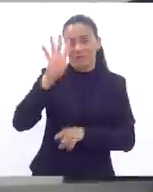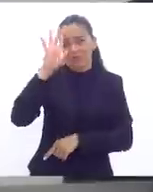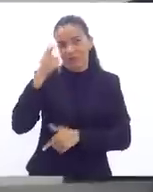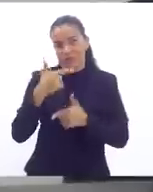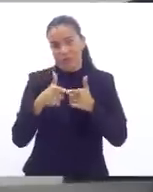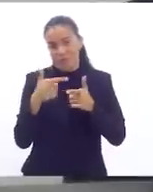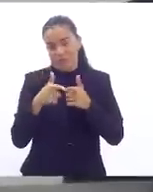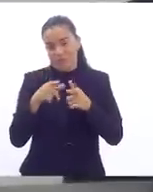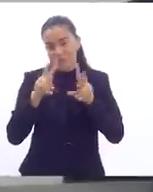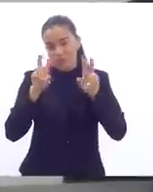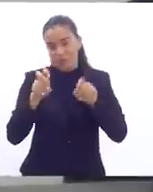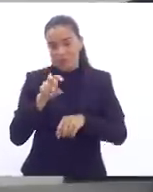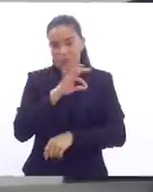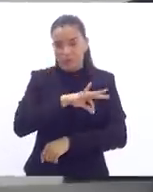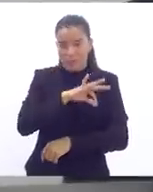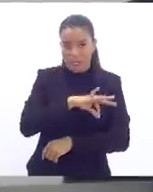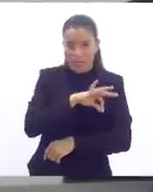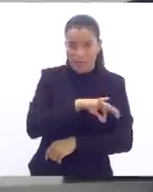relacionados